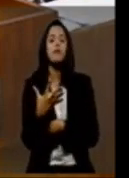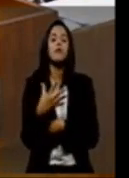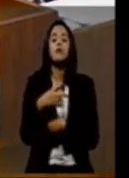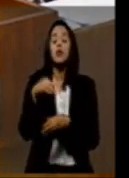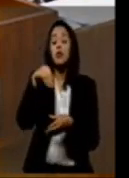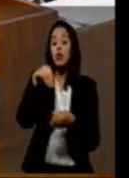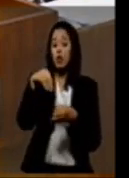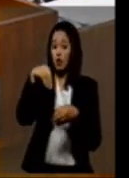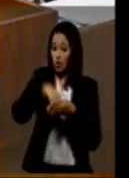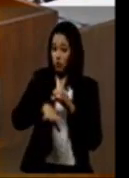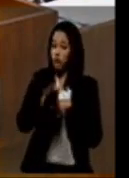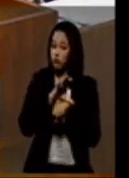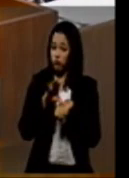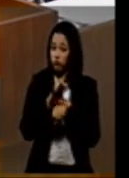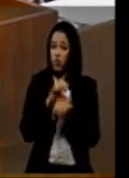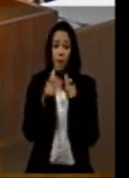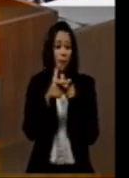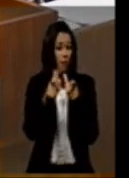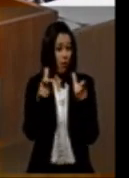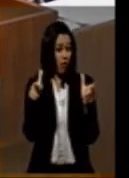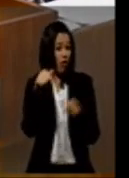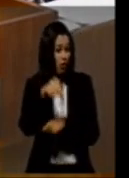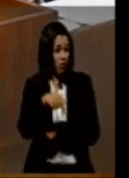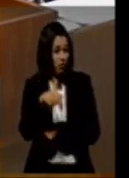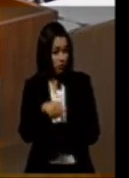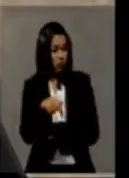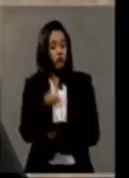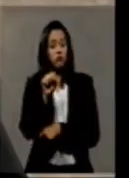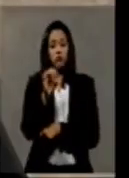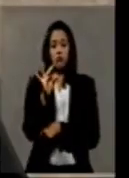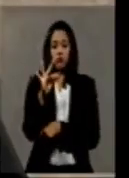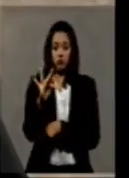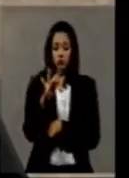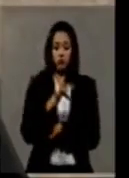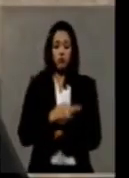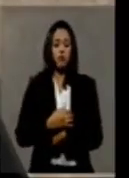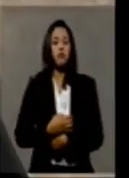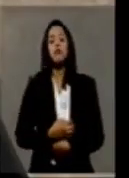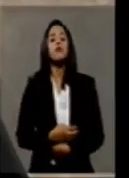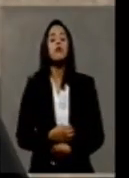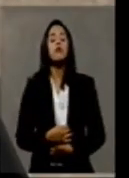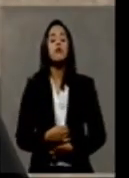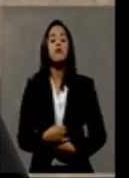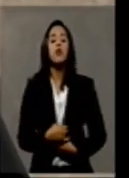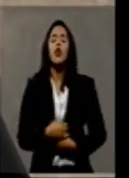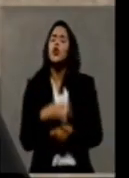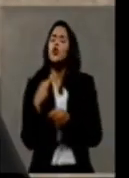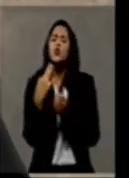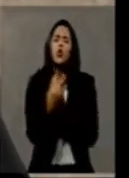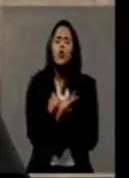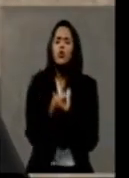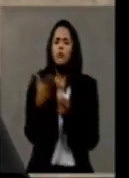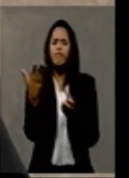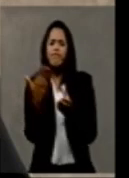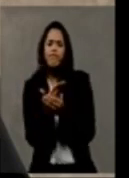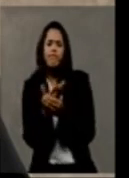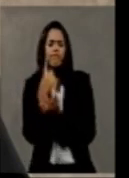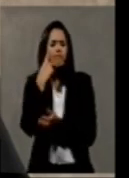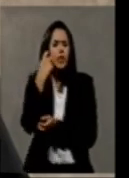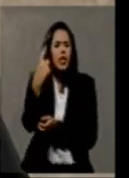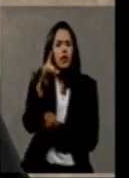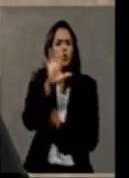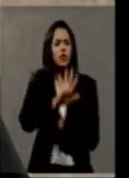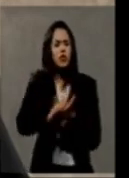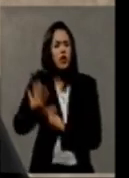constitucional por maioria absoluta dos membros do plenário e os processos com repercussão geral que impactam